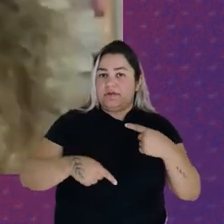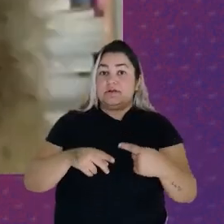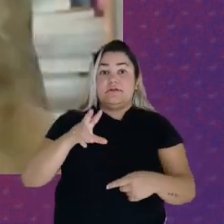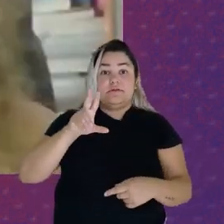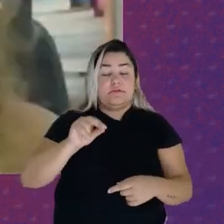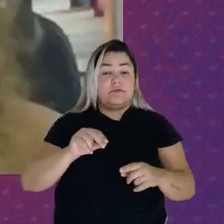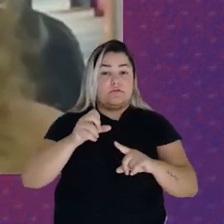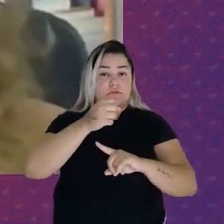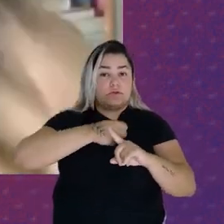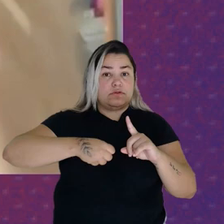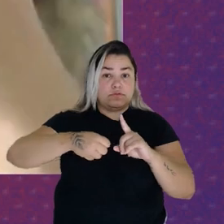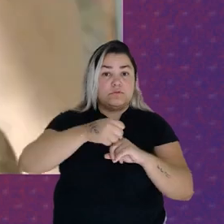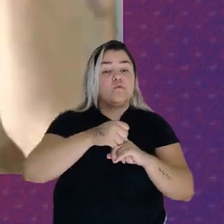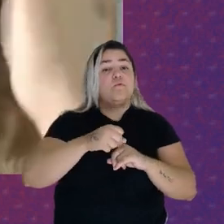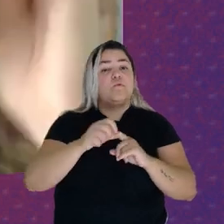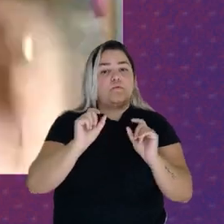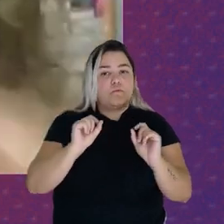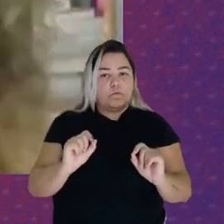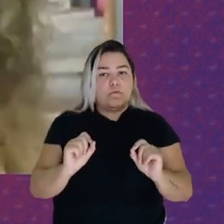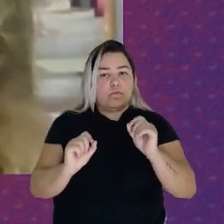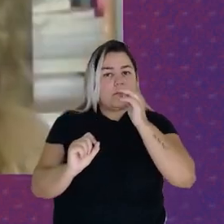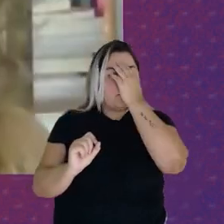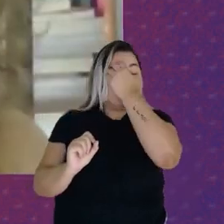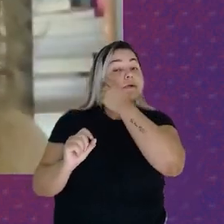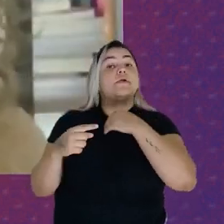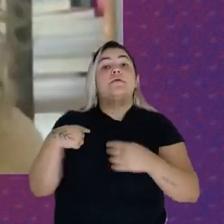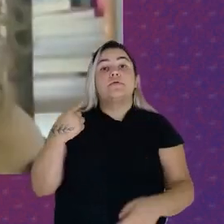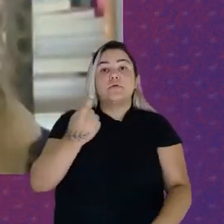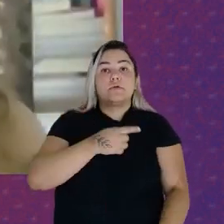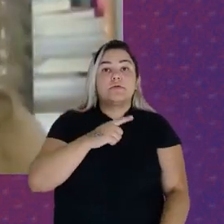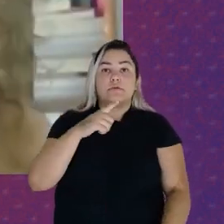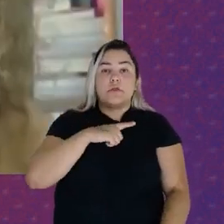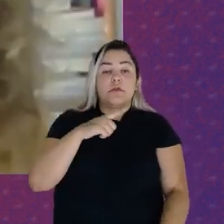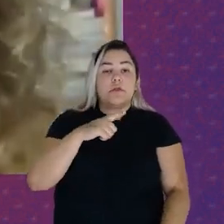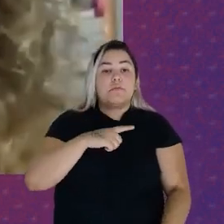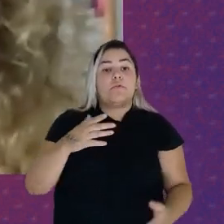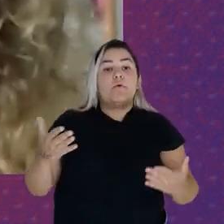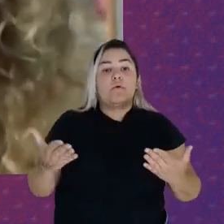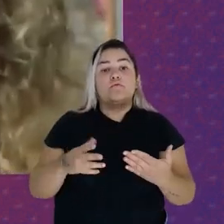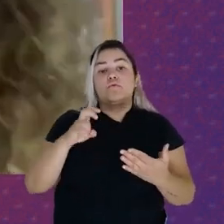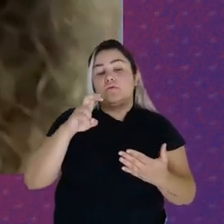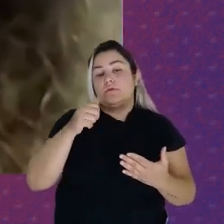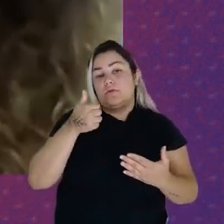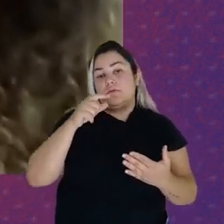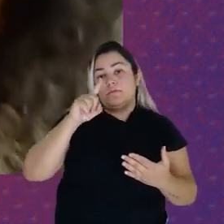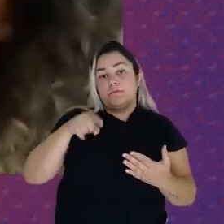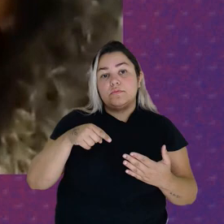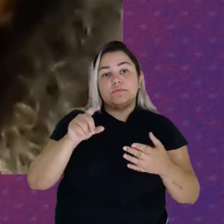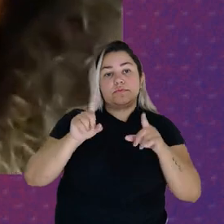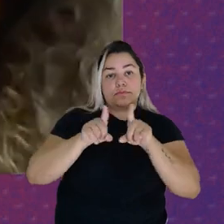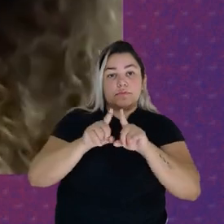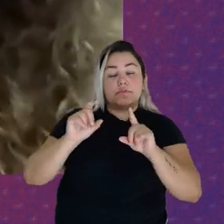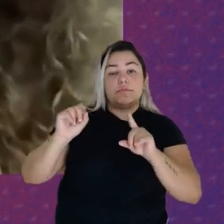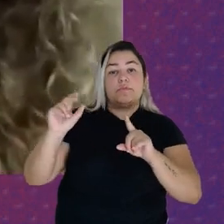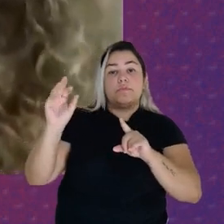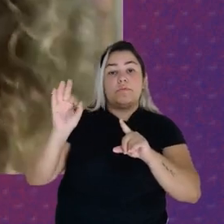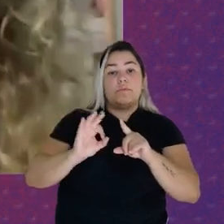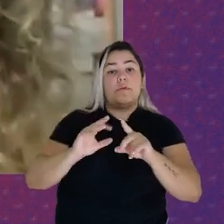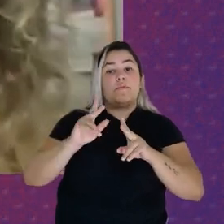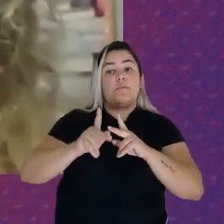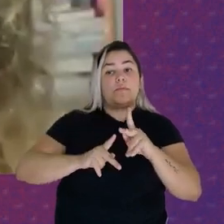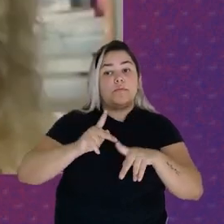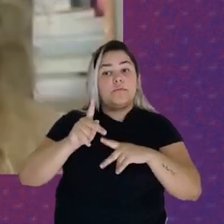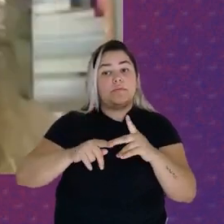sociedade. Segundo os dados que nós temos hoje em dia, o Brasil, 51,1% da população são de mulheres.